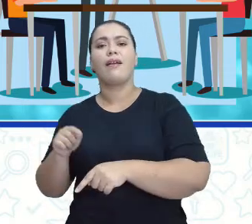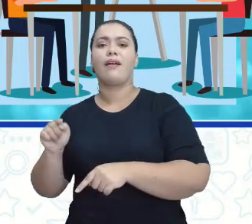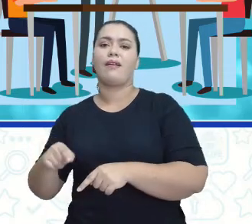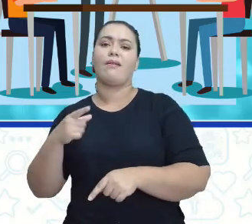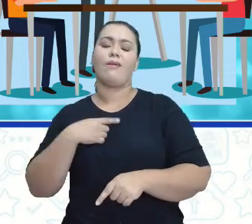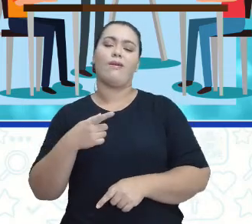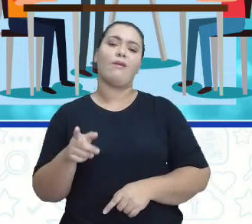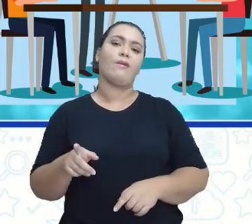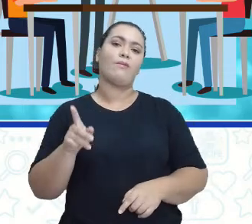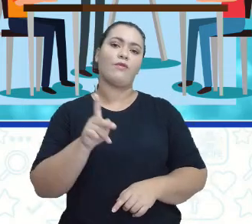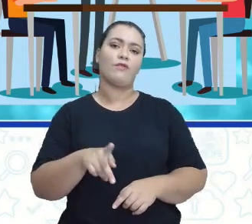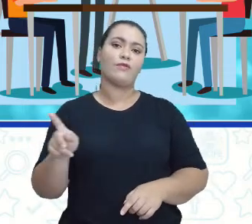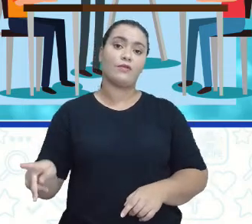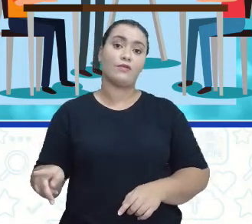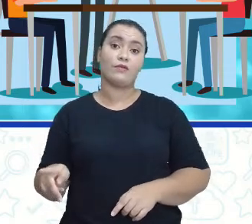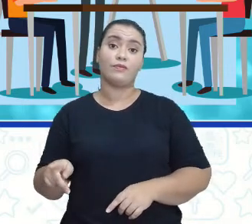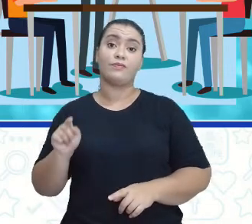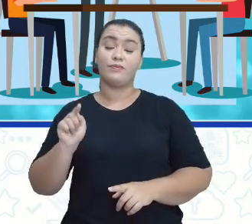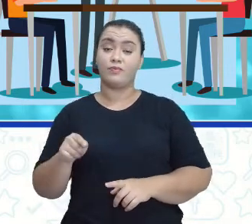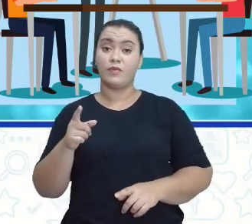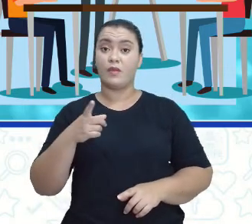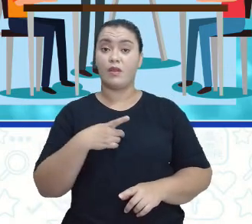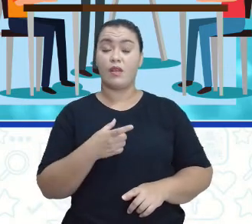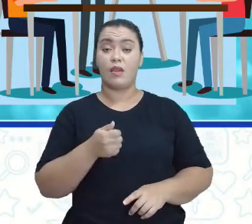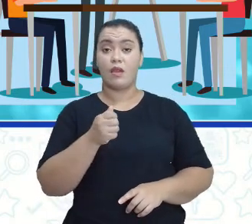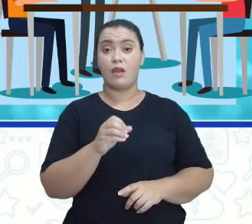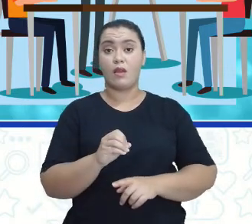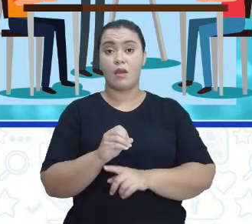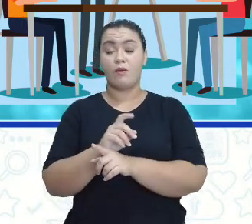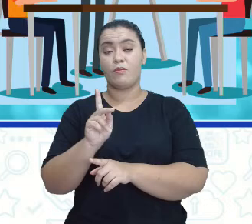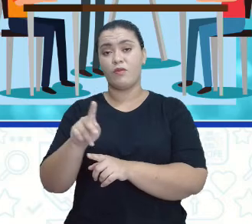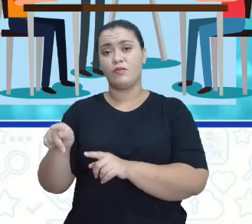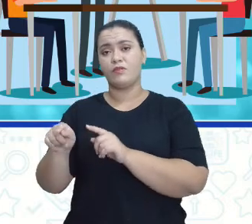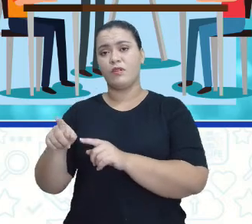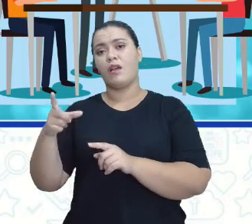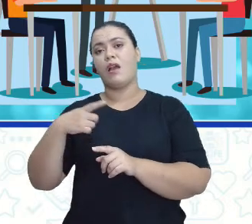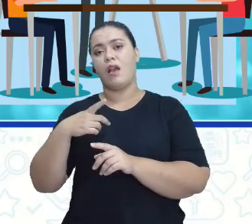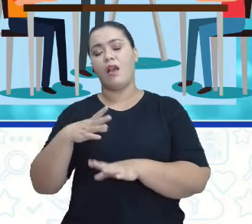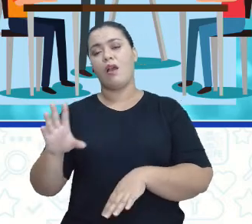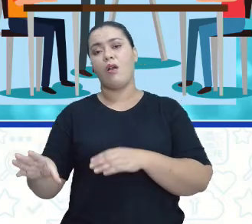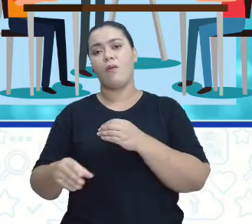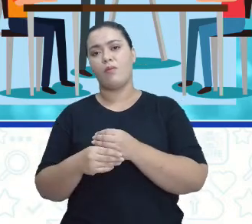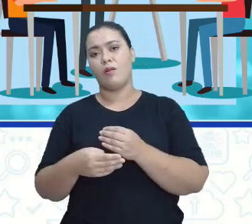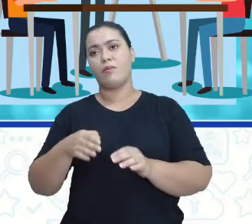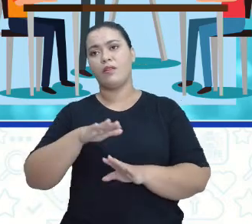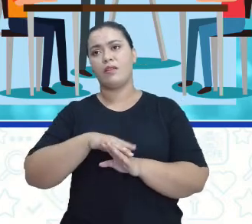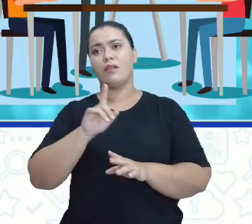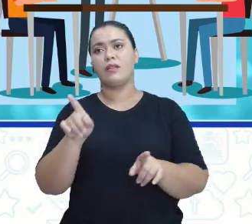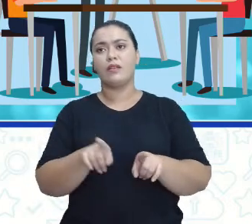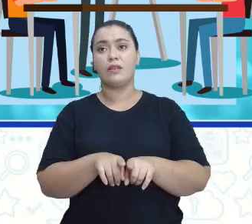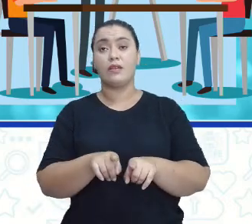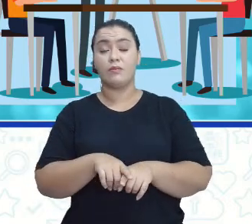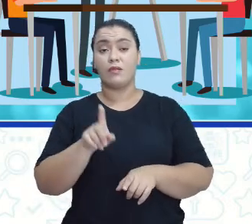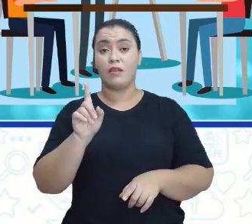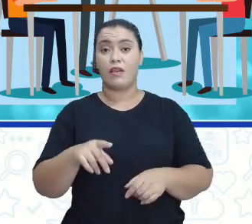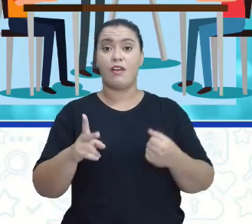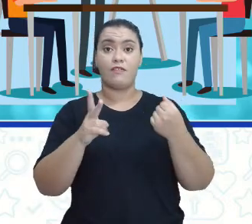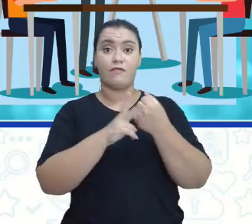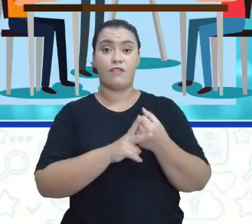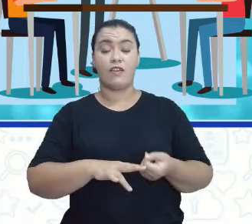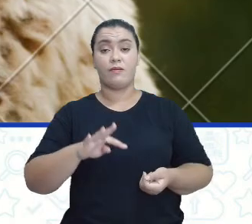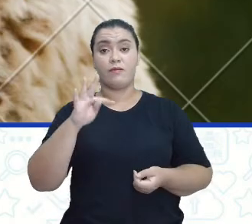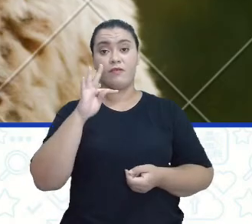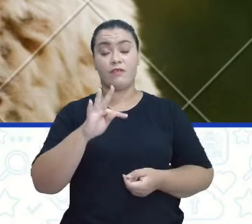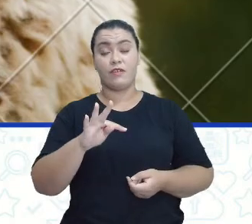Ao professor. Então, ao professor vai ser o complemento indireto. E aqui a gente tem um outro exemplo de um verbo transitivo direto